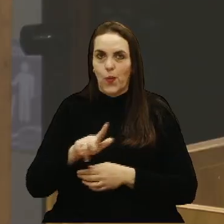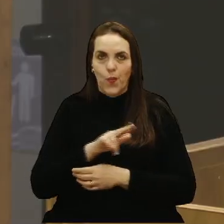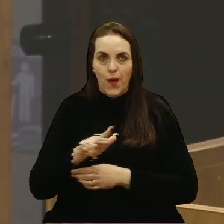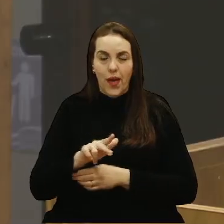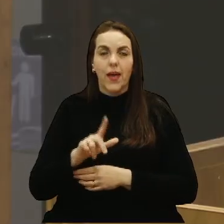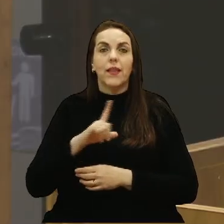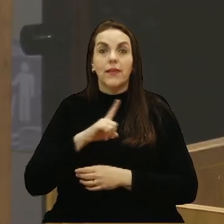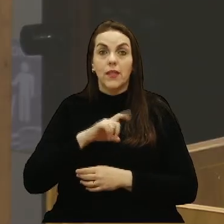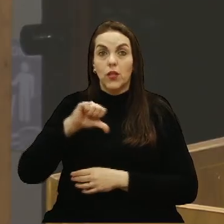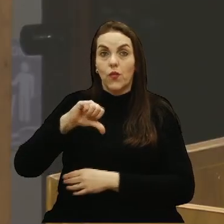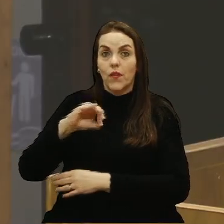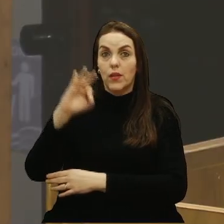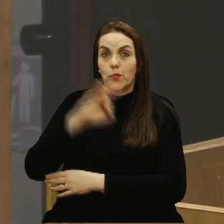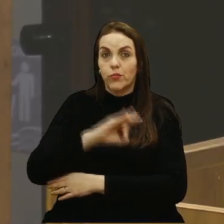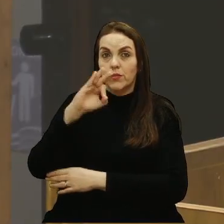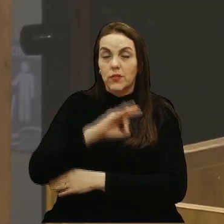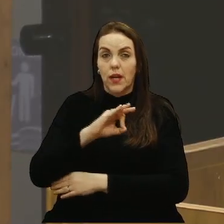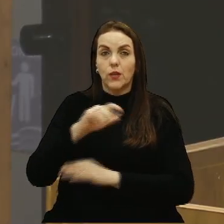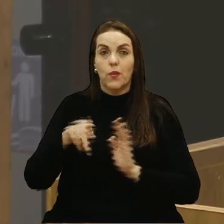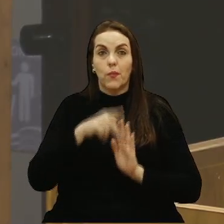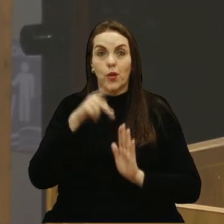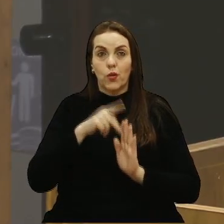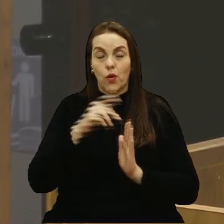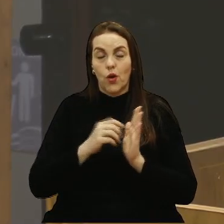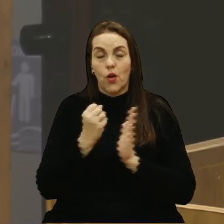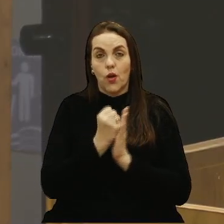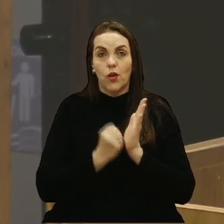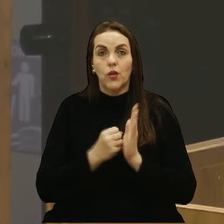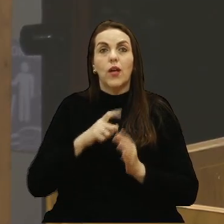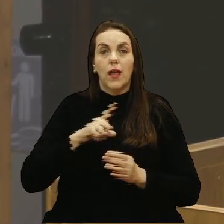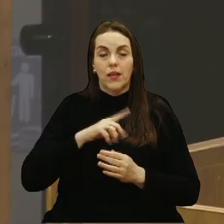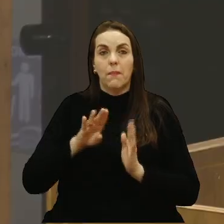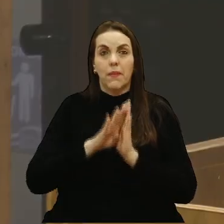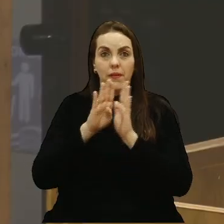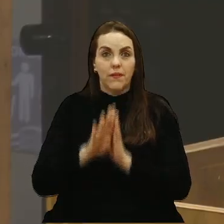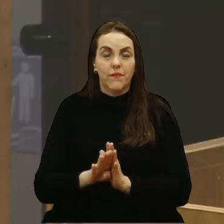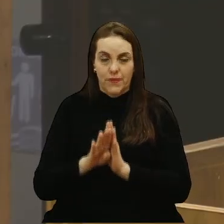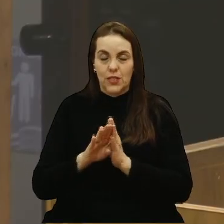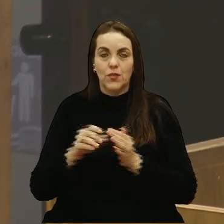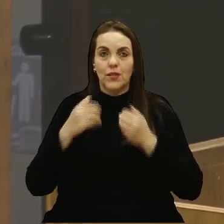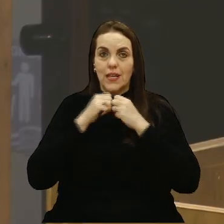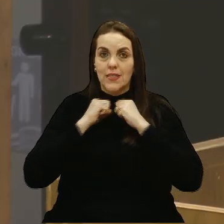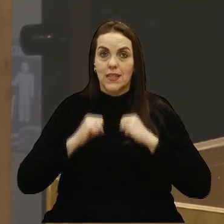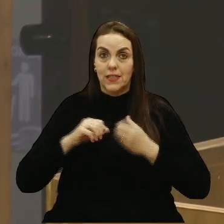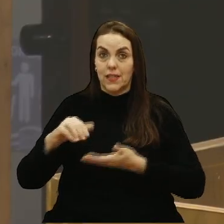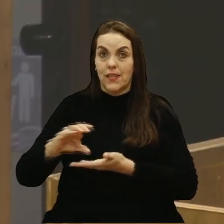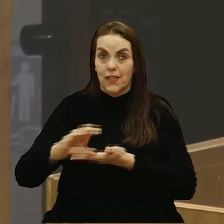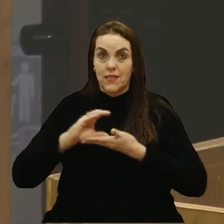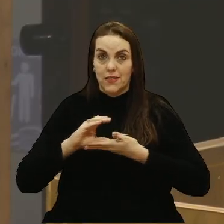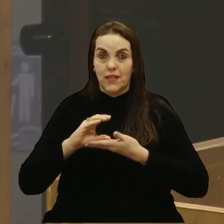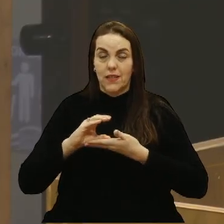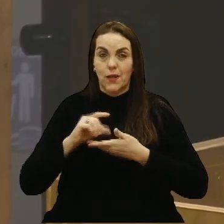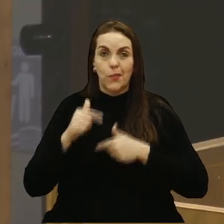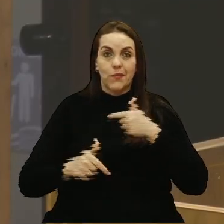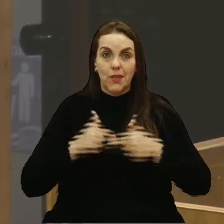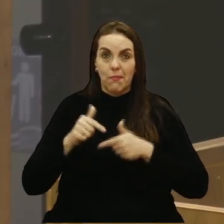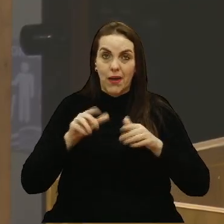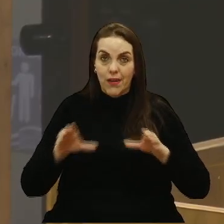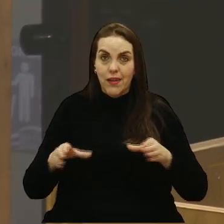representa 90% dos protocolos de benefício na Secretaria da Receita Municipal. Nós estamos falando num trabalho que a equipe fez para